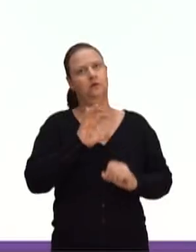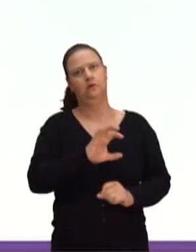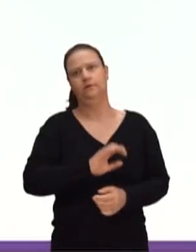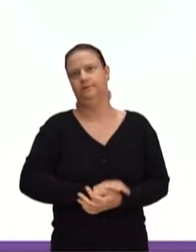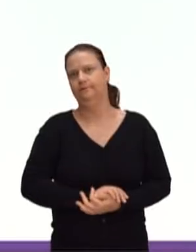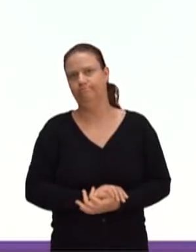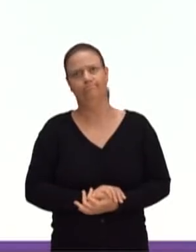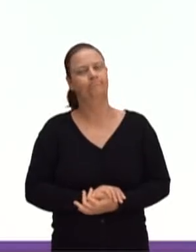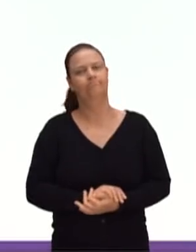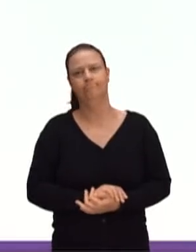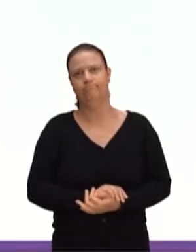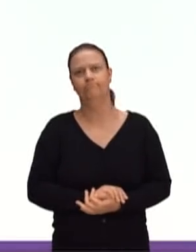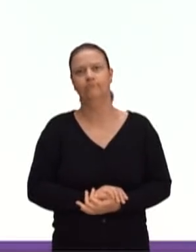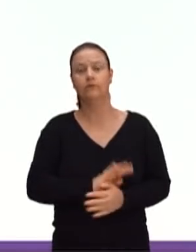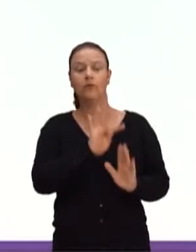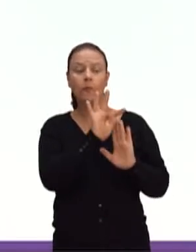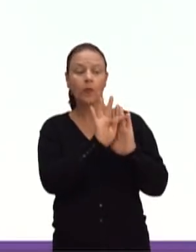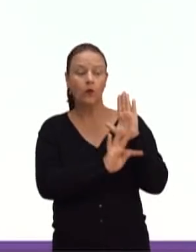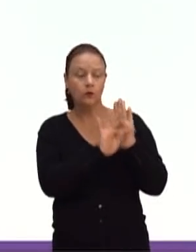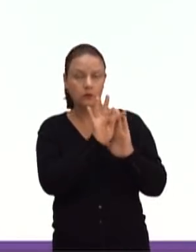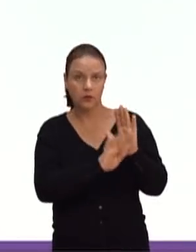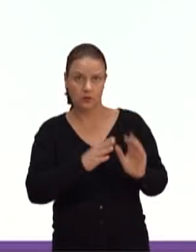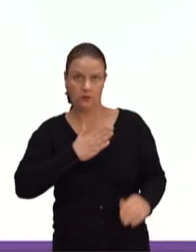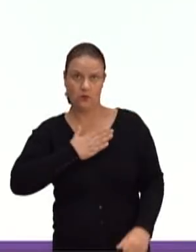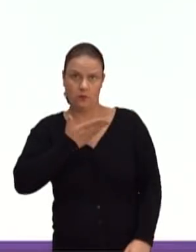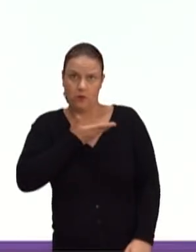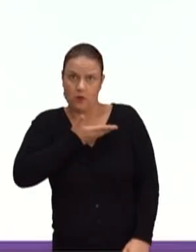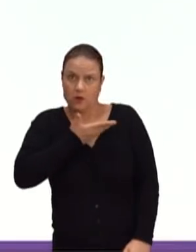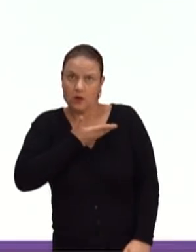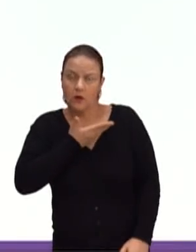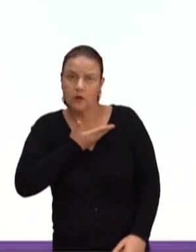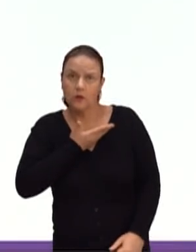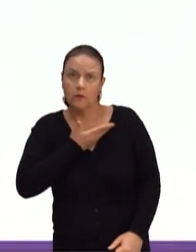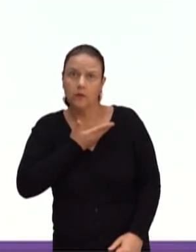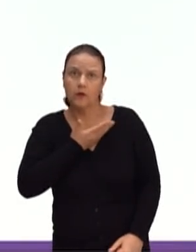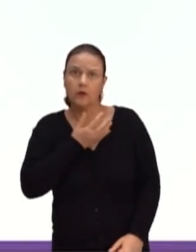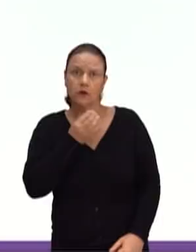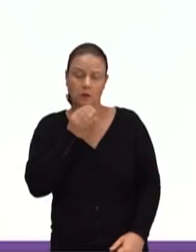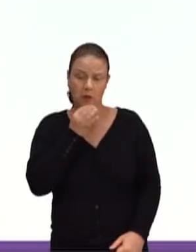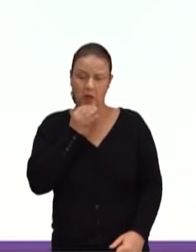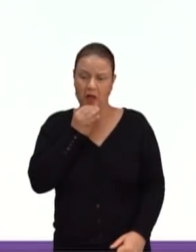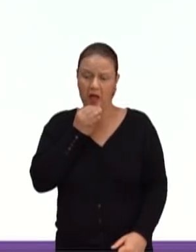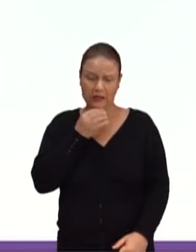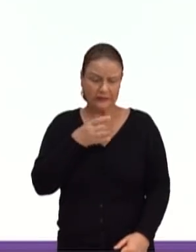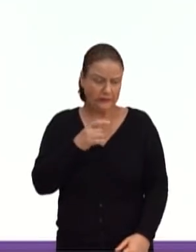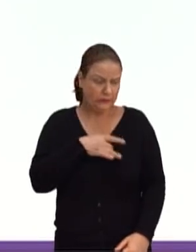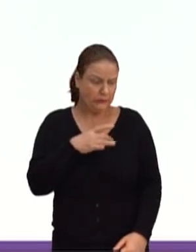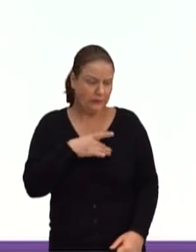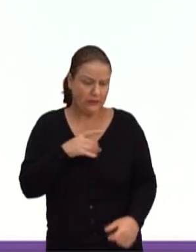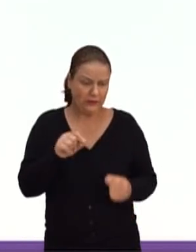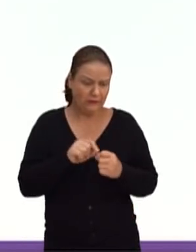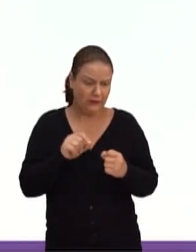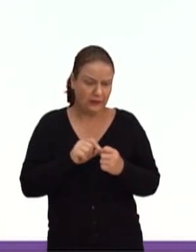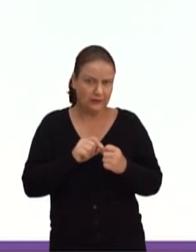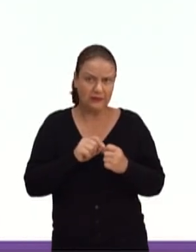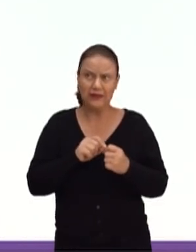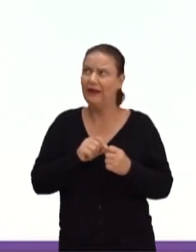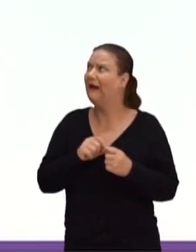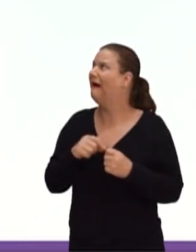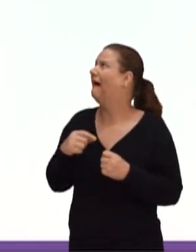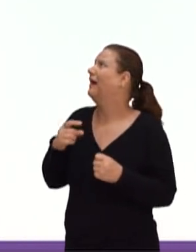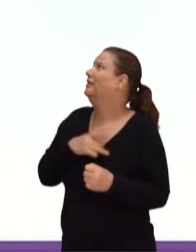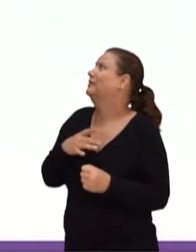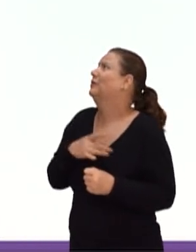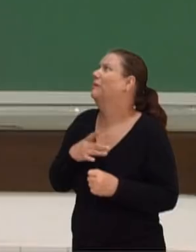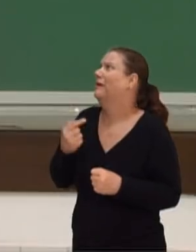O texto do meu colega não pode servir para inibir a minha produção. Estou com medo, professor,